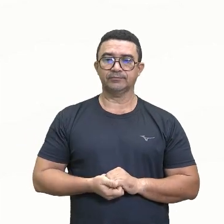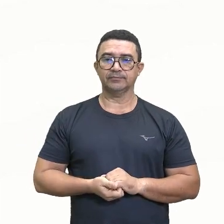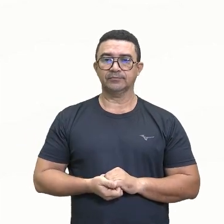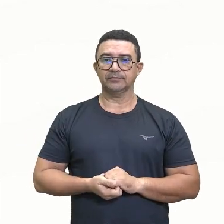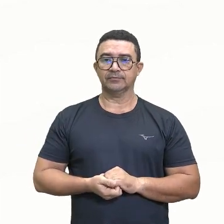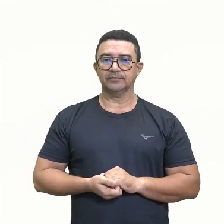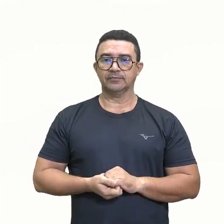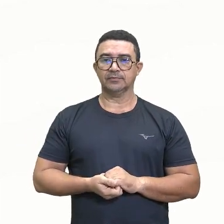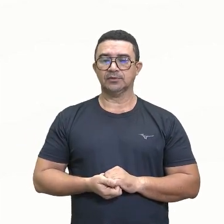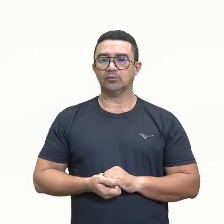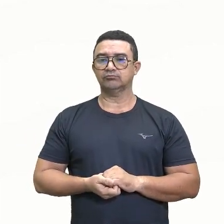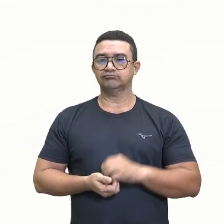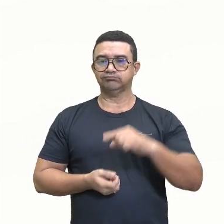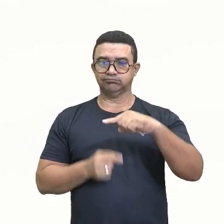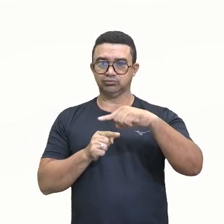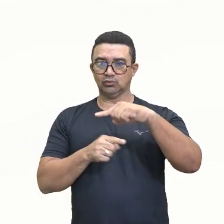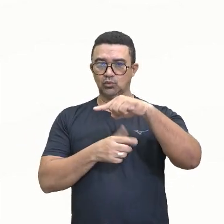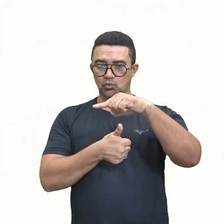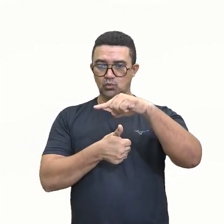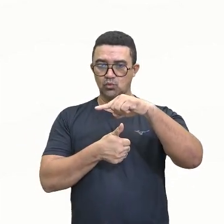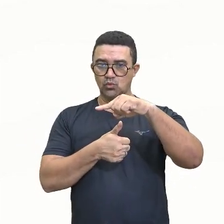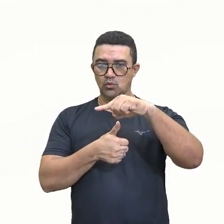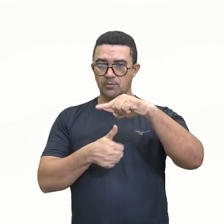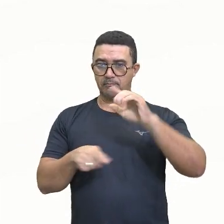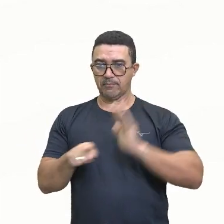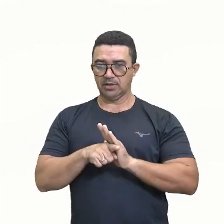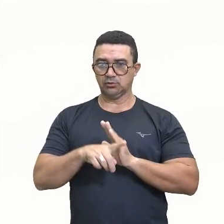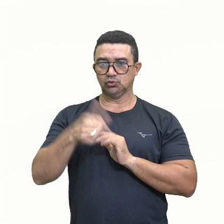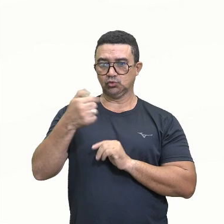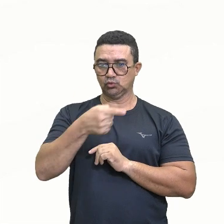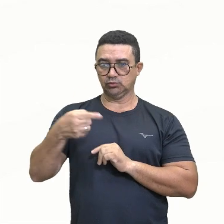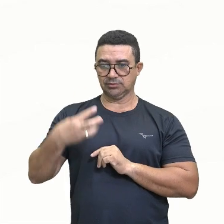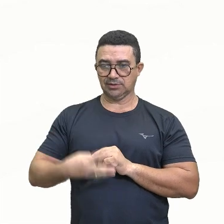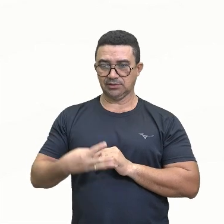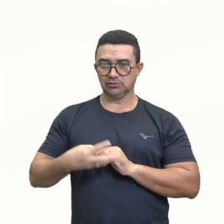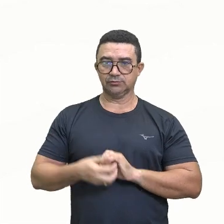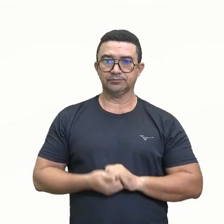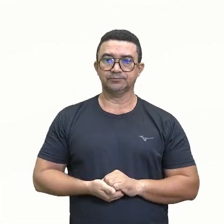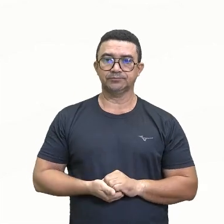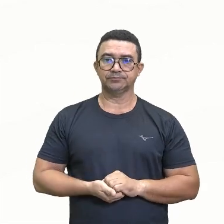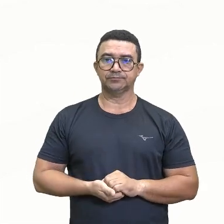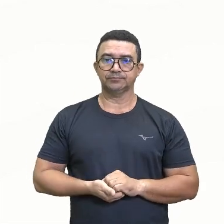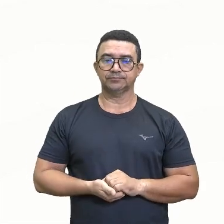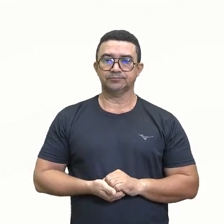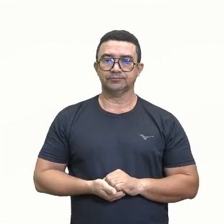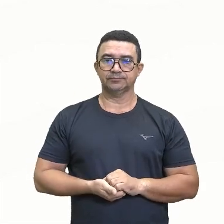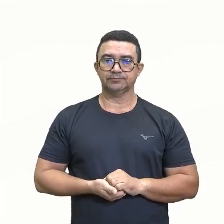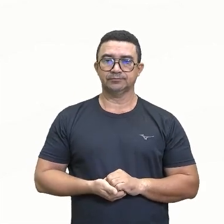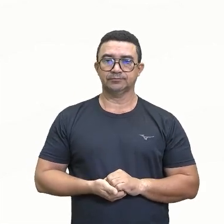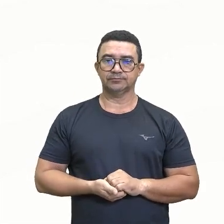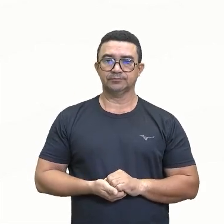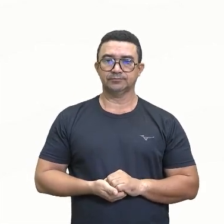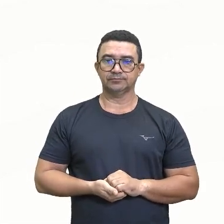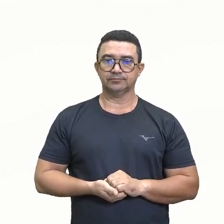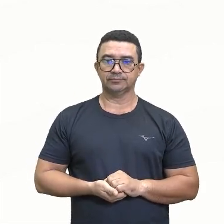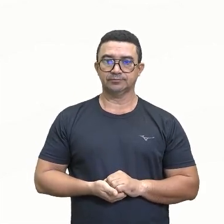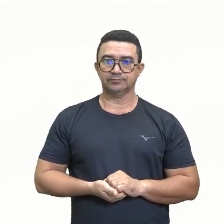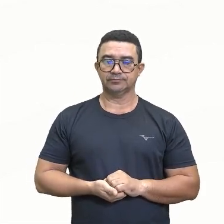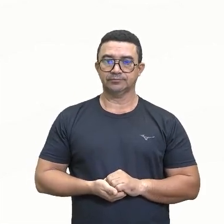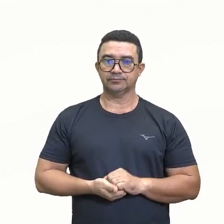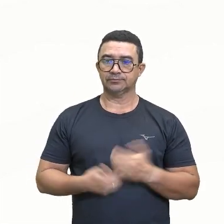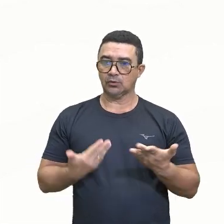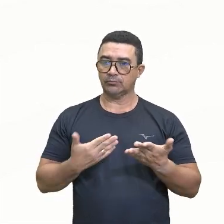1 menos 1/3. O que a gente faz aqui? A gente resolve aí essa subtração do